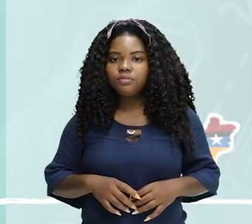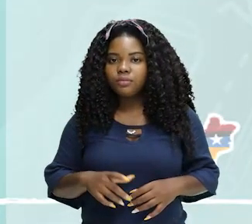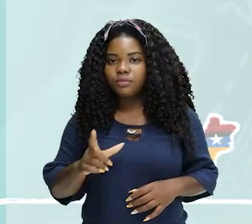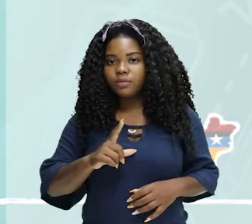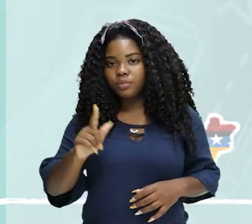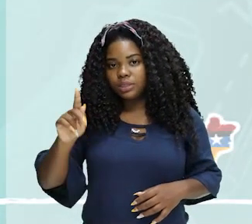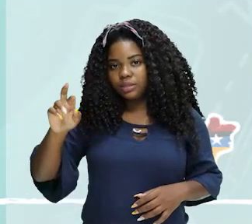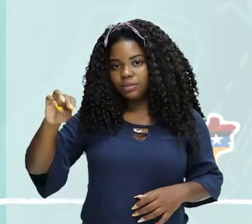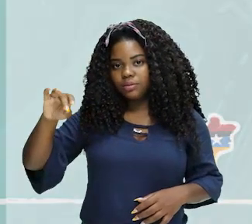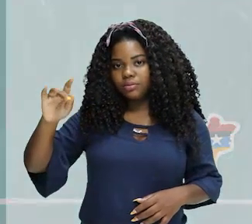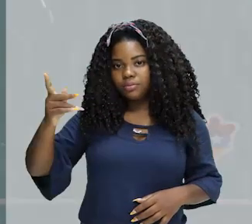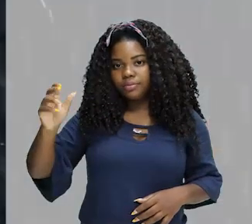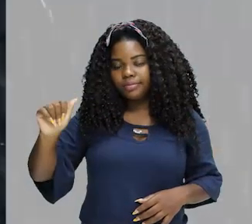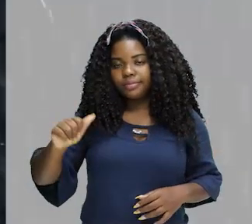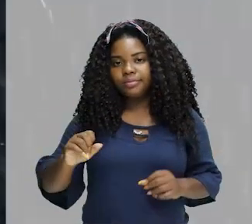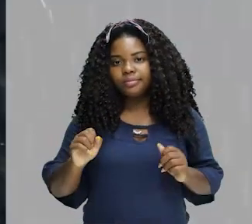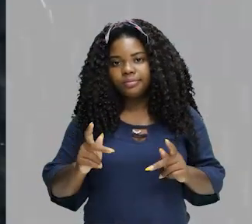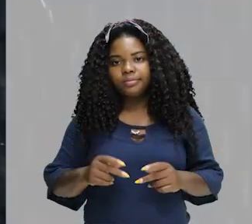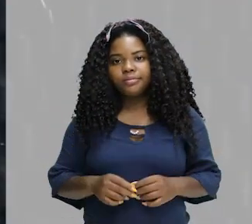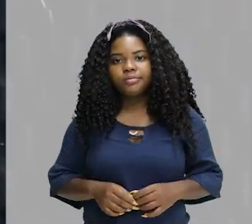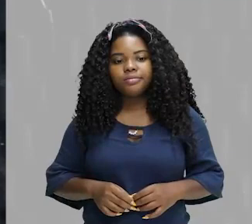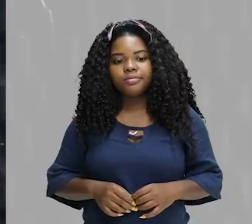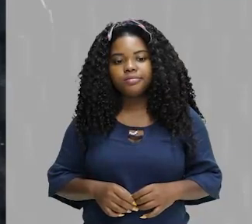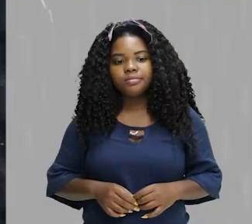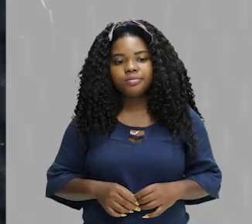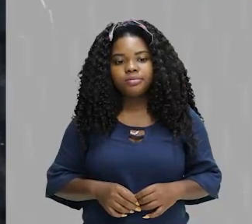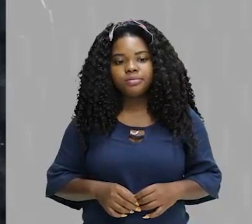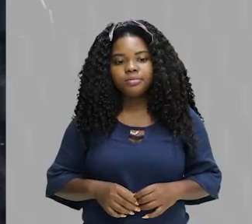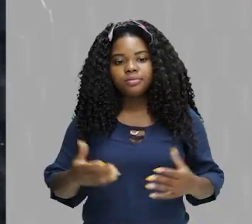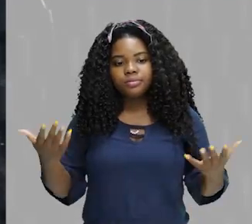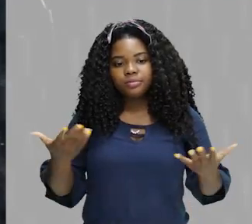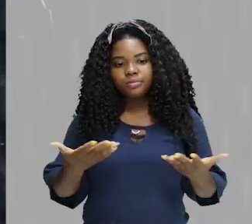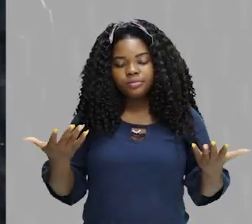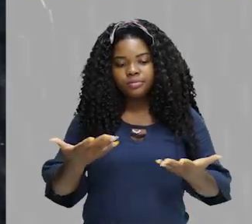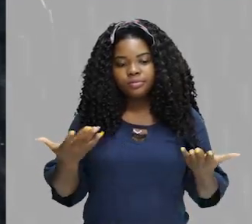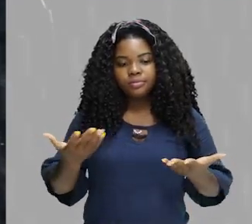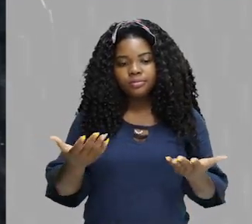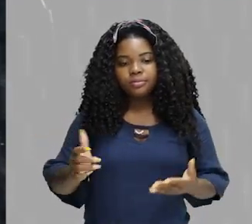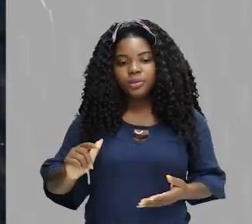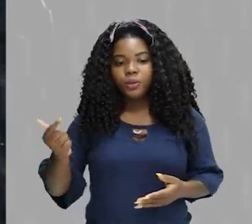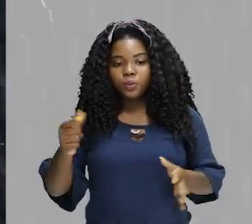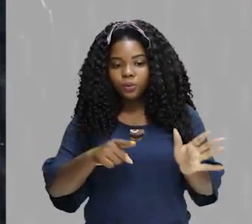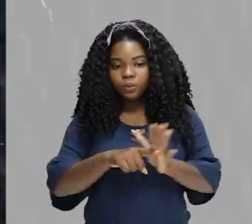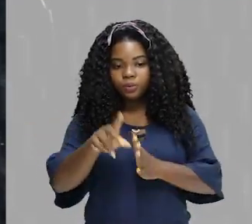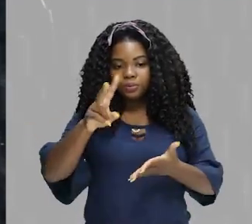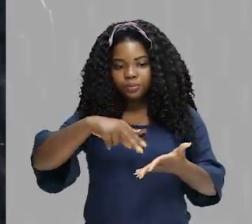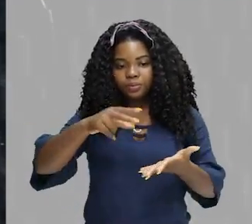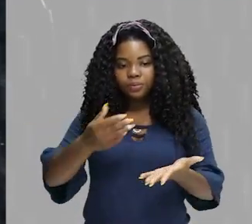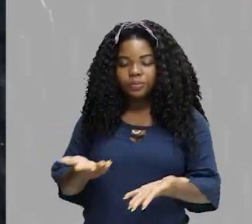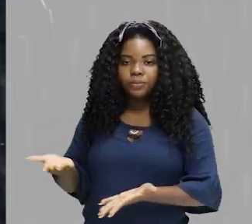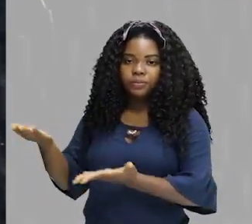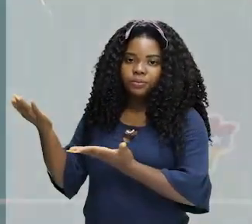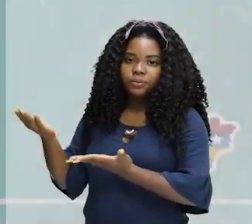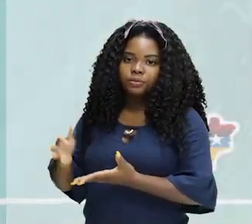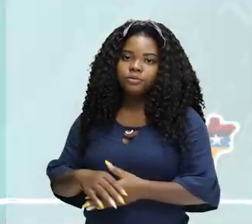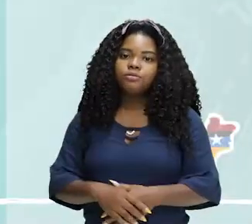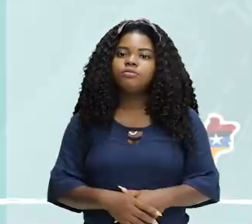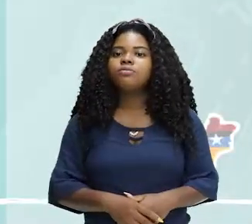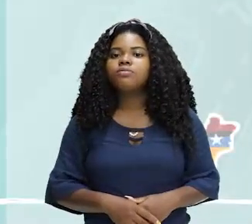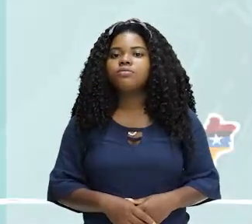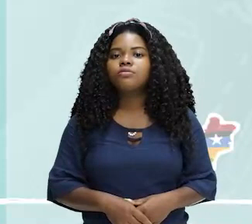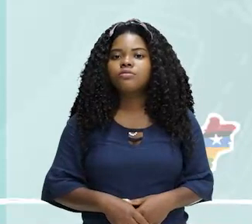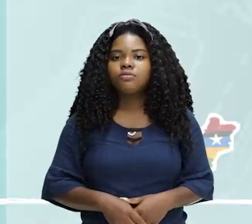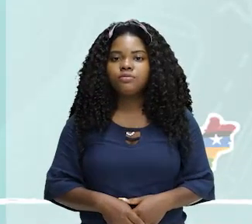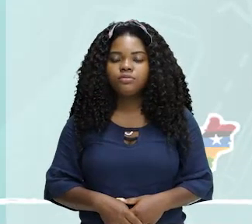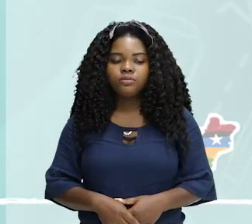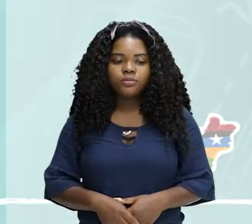as gramíneas. Certo, pessoal? Vamos agora para a próxima questão. O grande sucesso